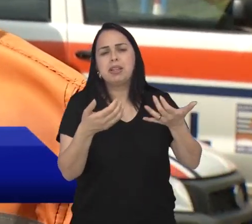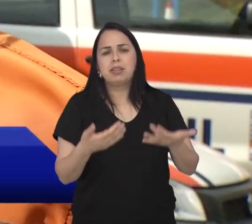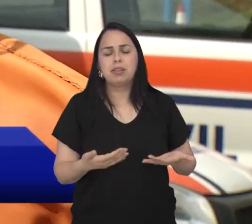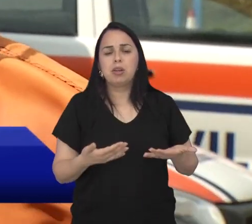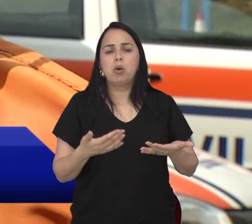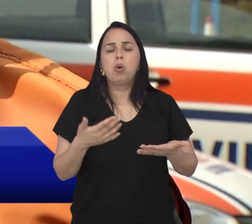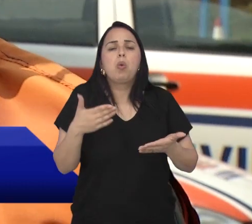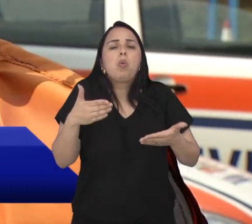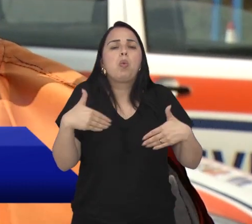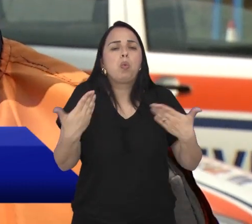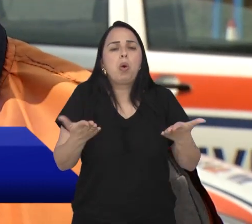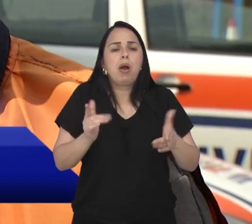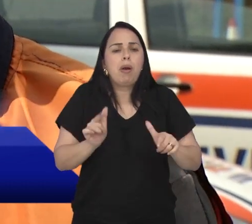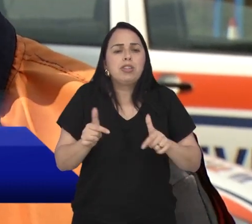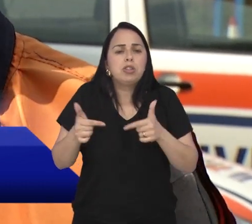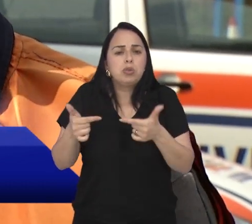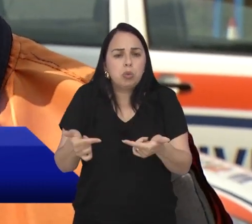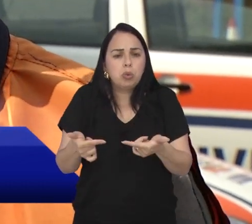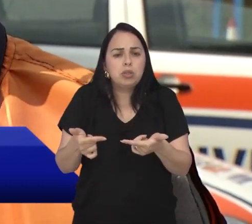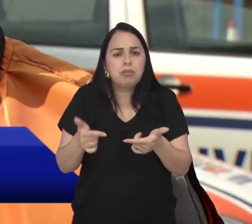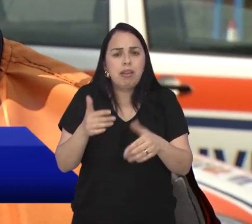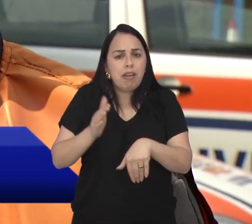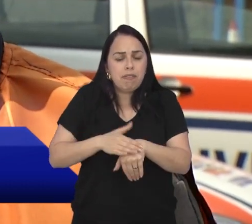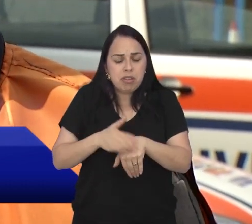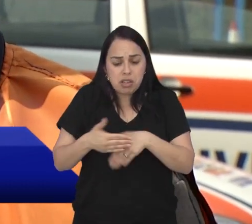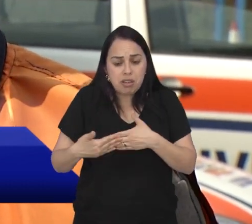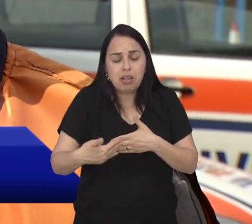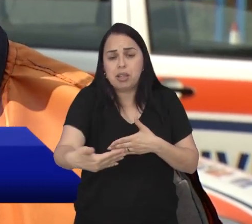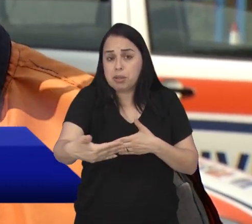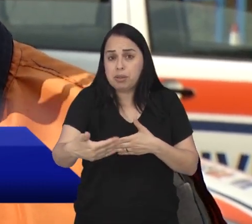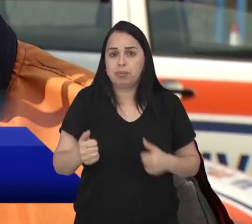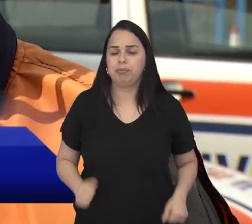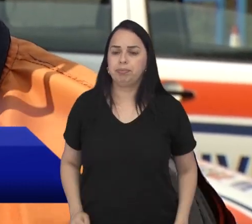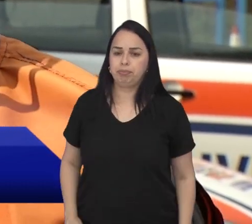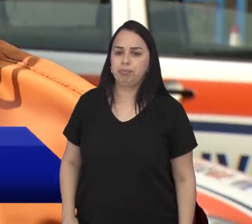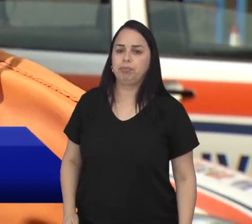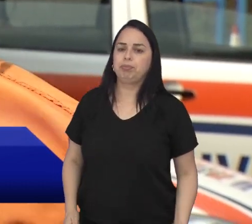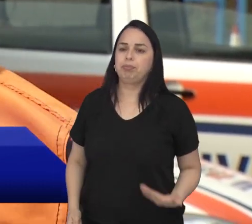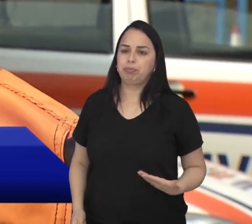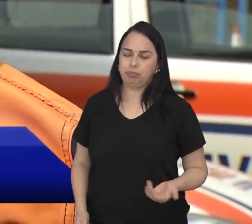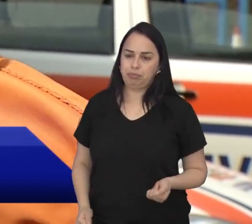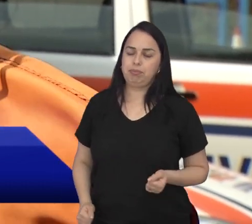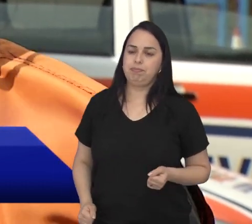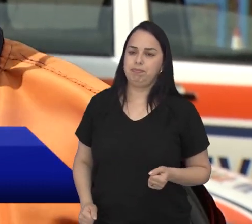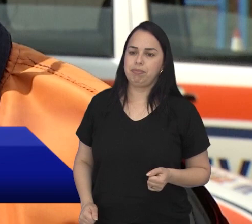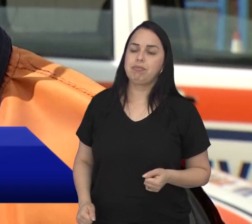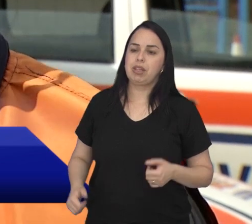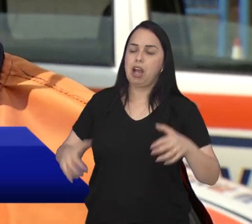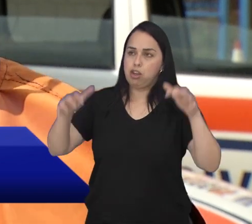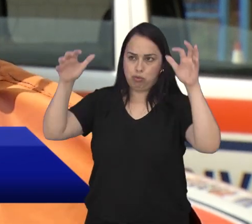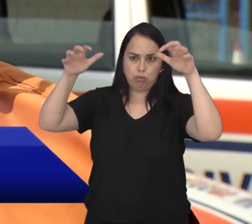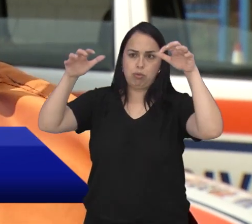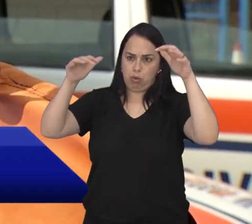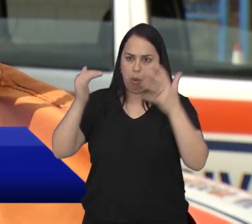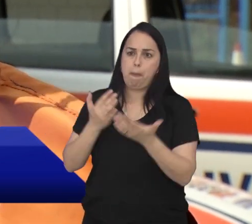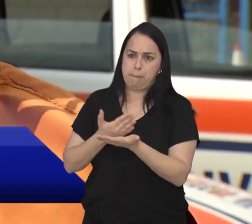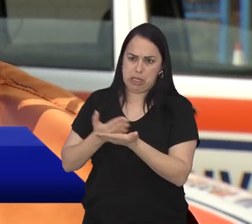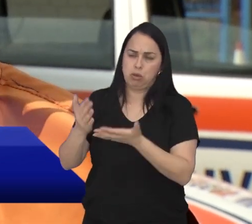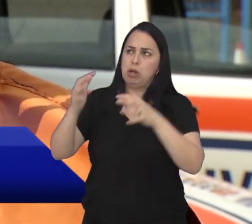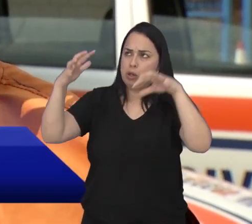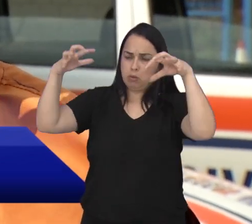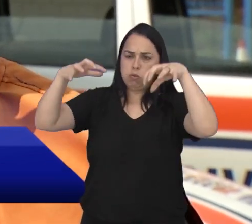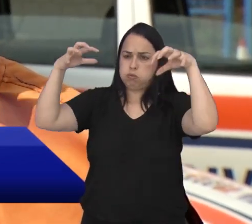quais as ações que a Defesa Civil vai fazer agora para esse final de ano. As chuvas, né, já começou